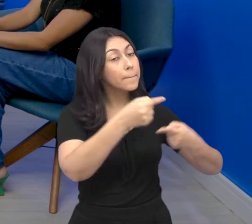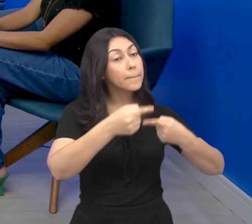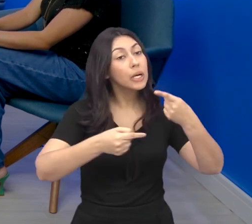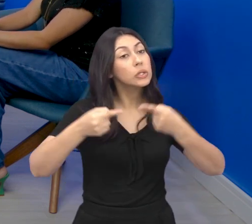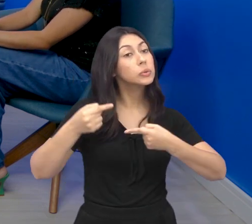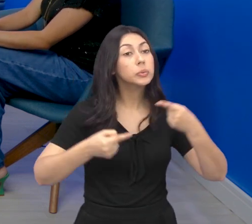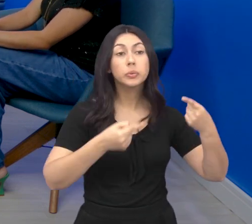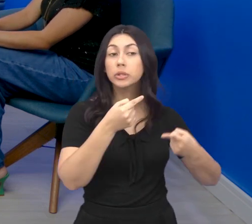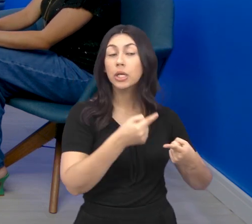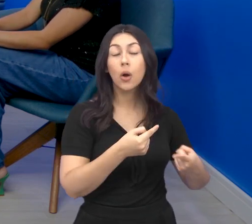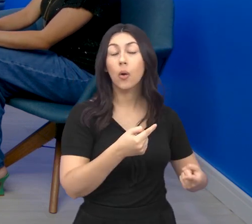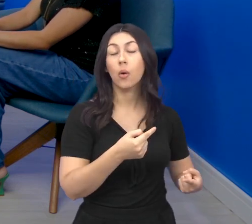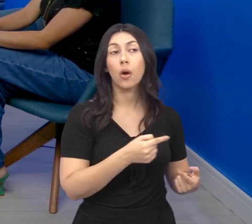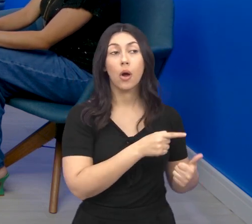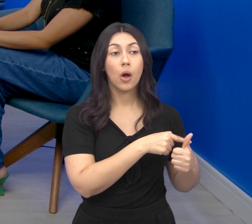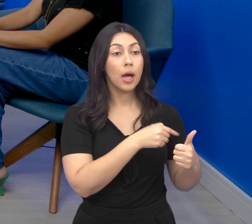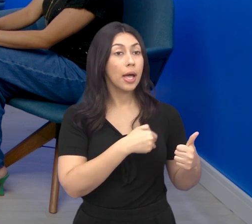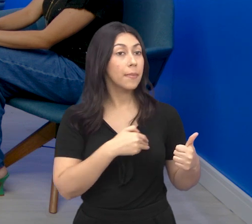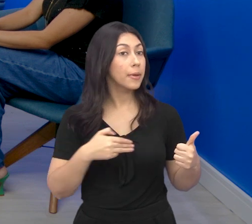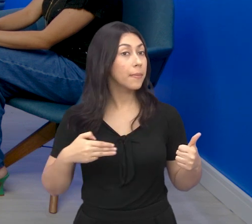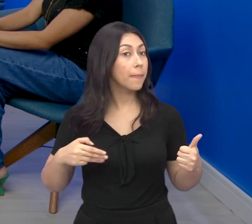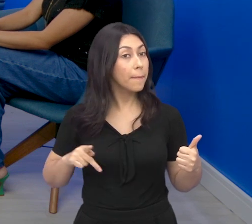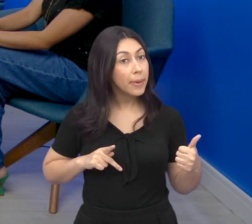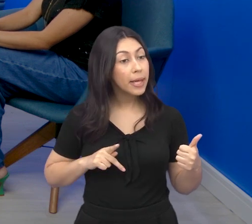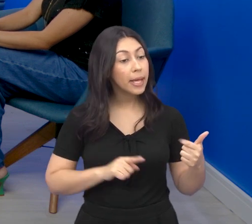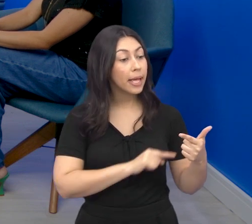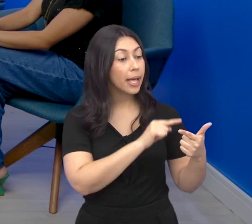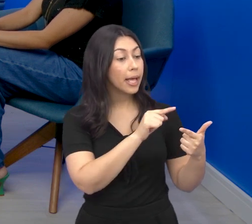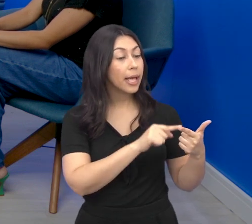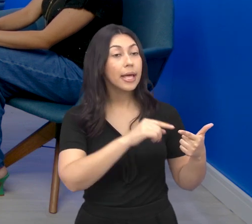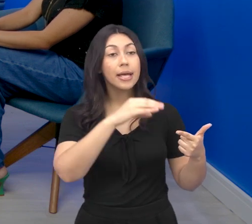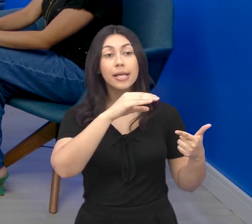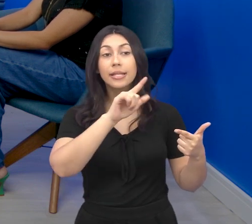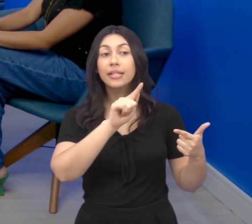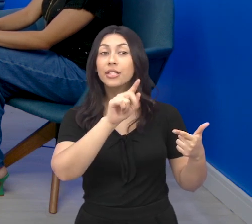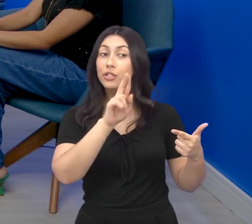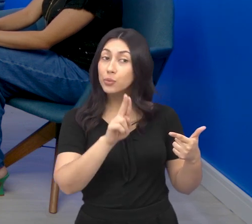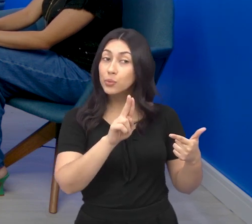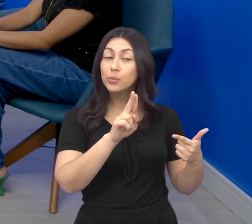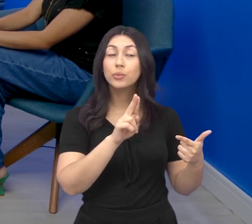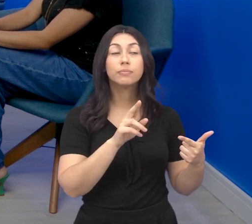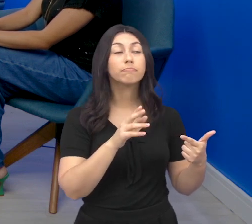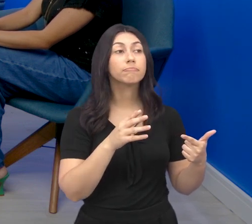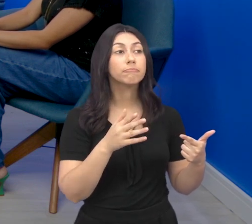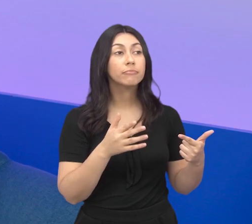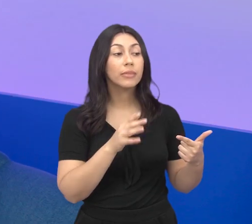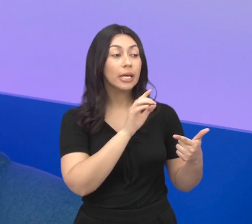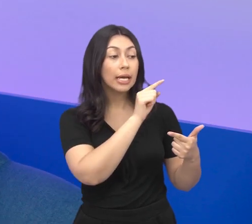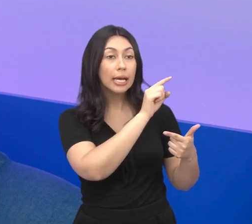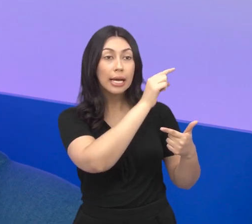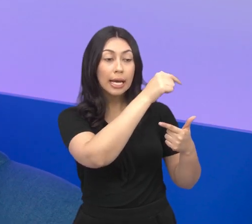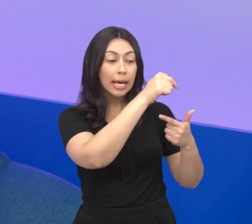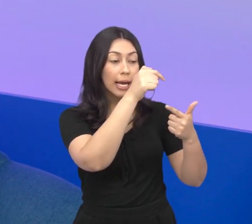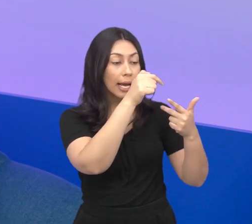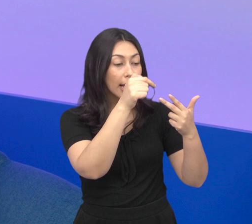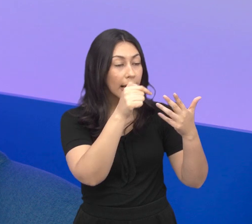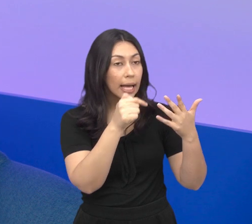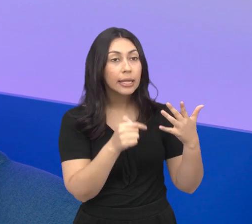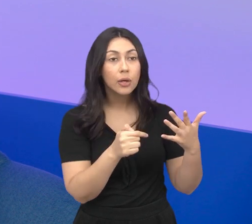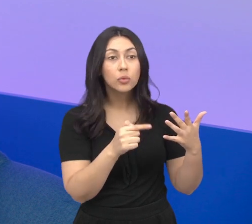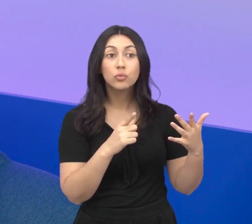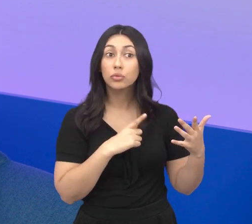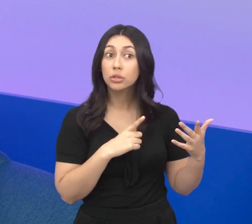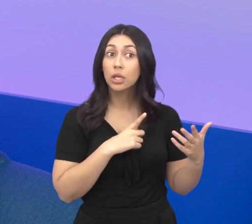em relação ao MP, à CGU, que é a Controladoria Geral da União. Cada órgão tem o